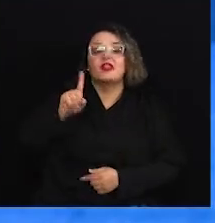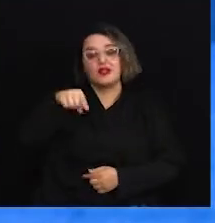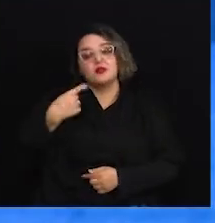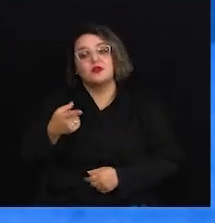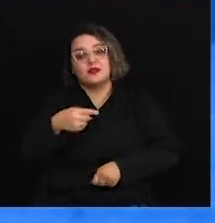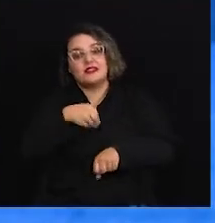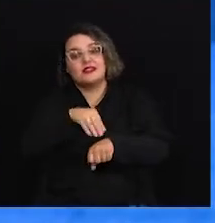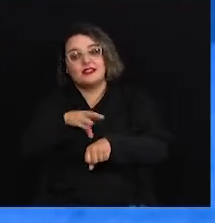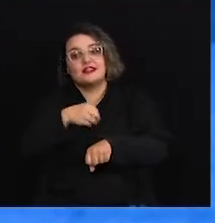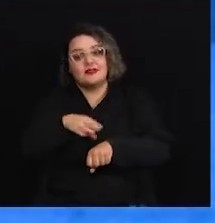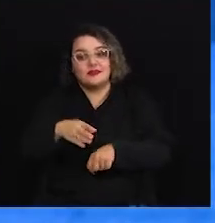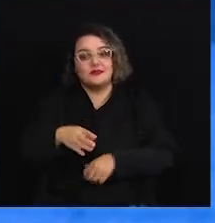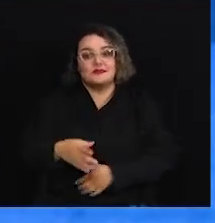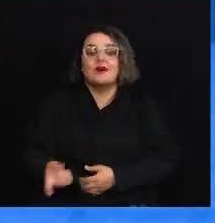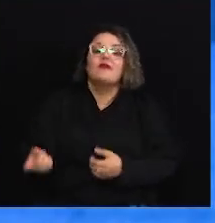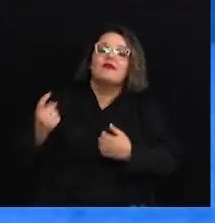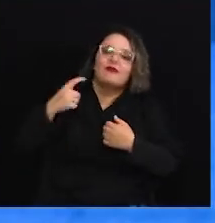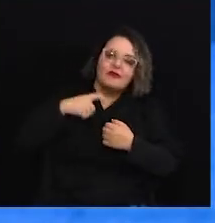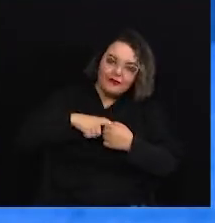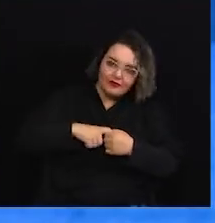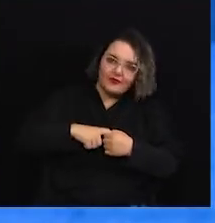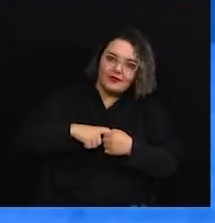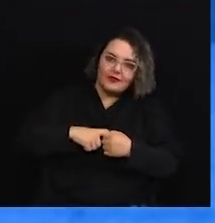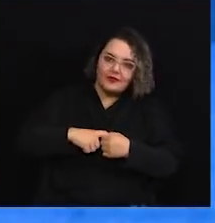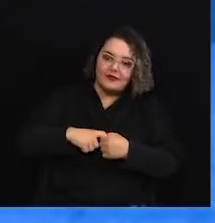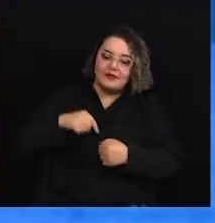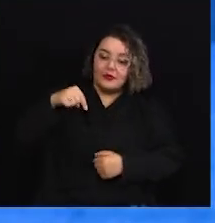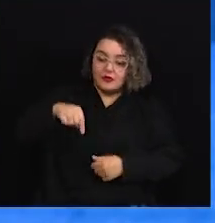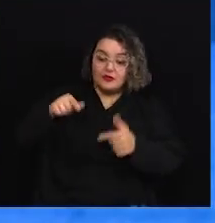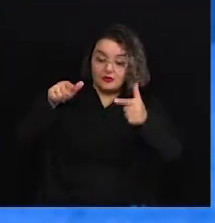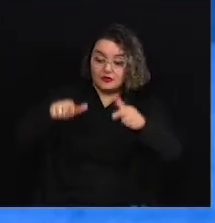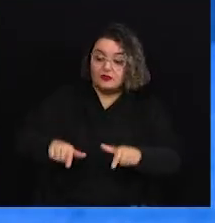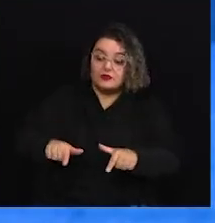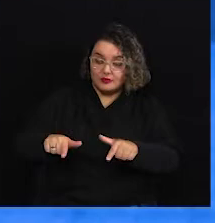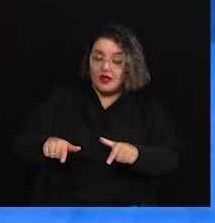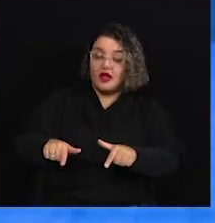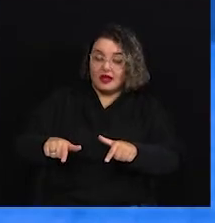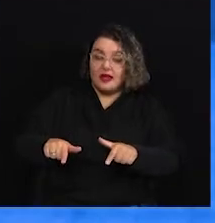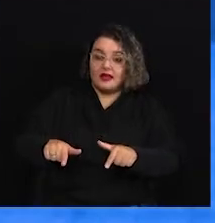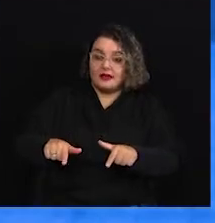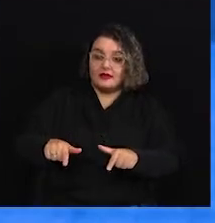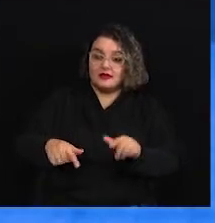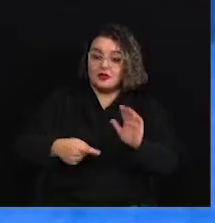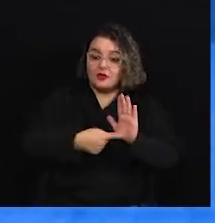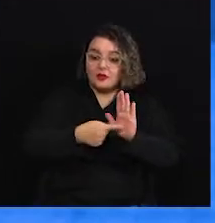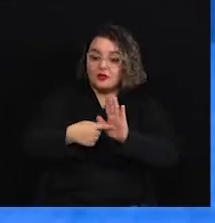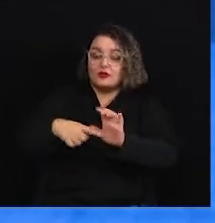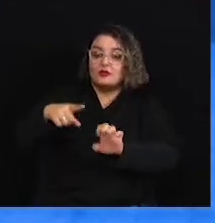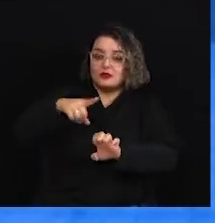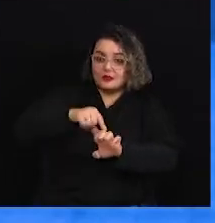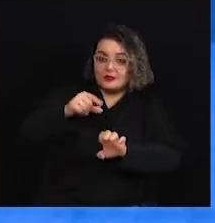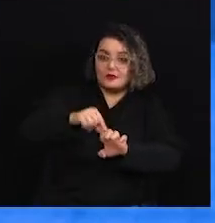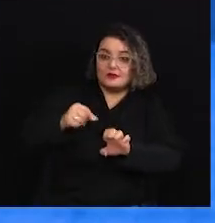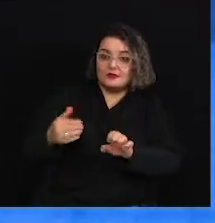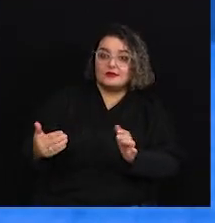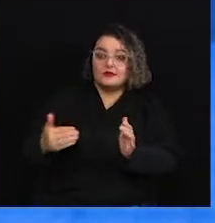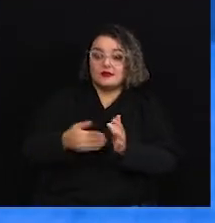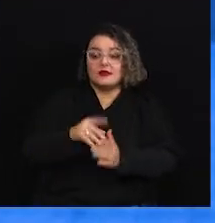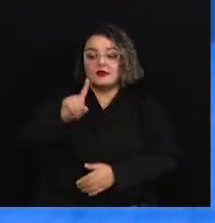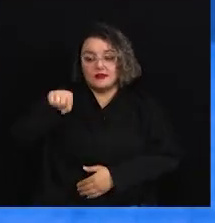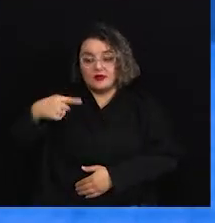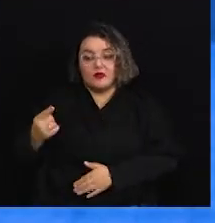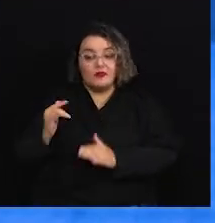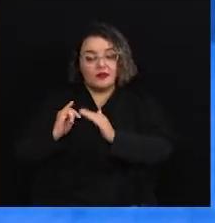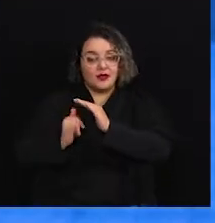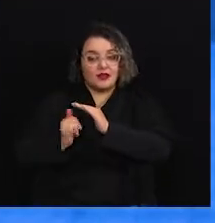e na sequência das dicas, a gente volta em loco, mostrando aí um caso de empreendedorismo. A gente vai